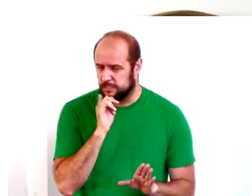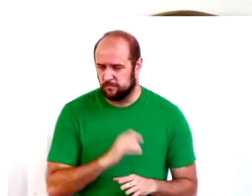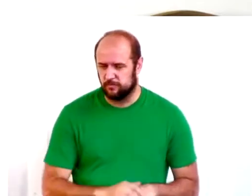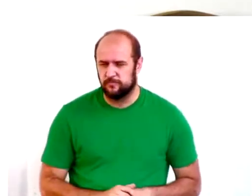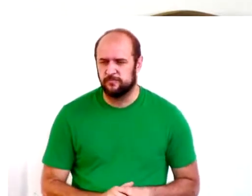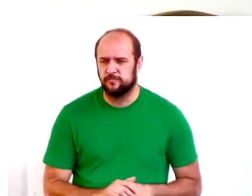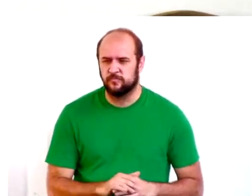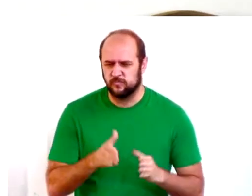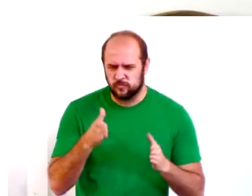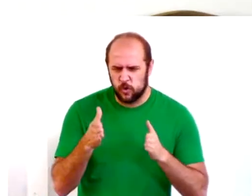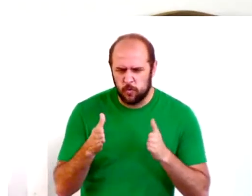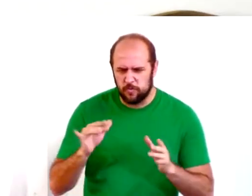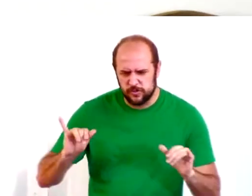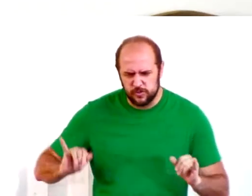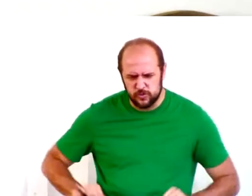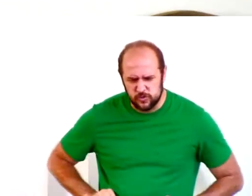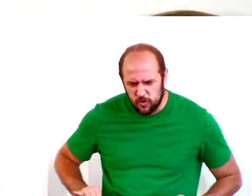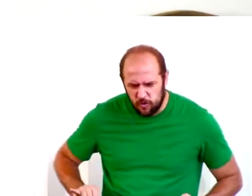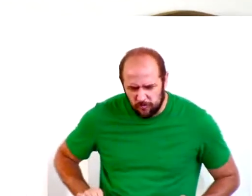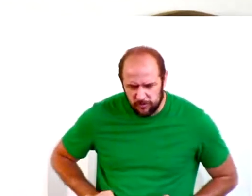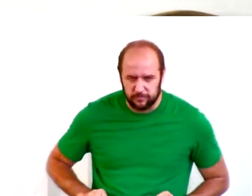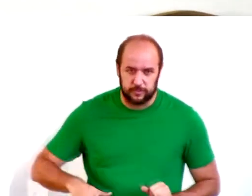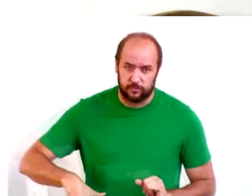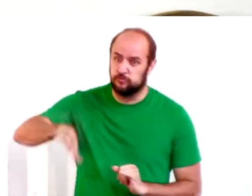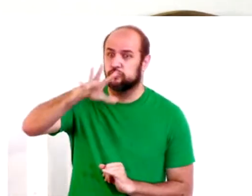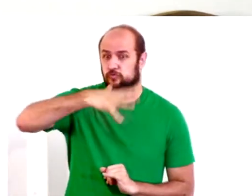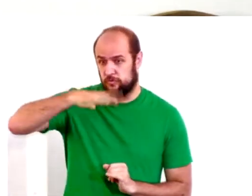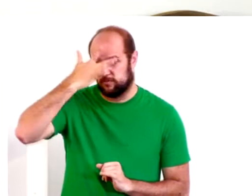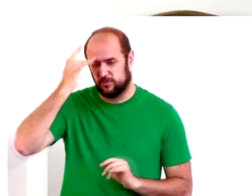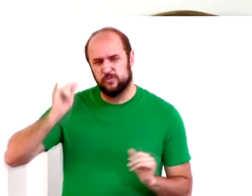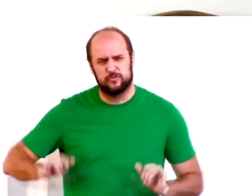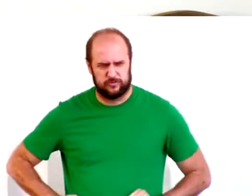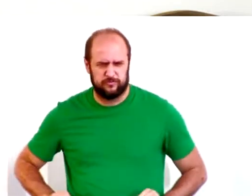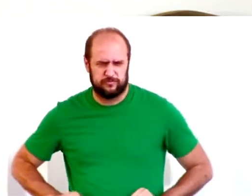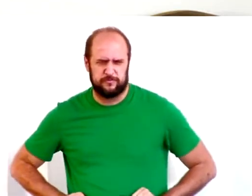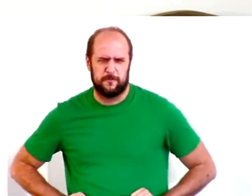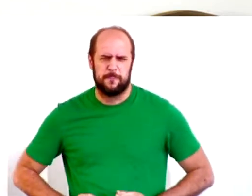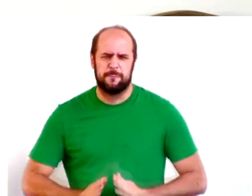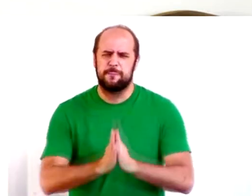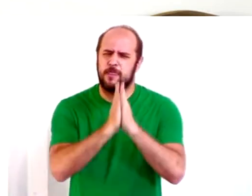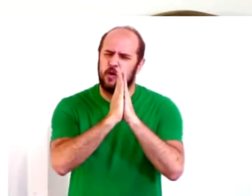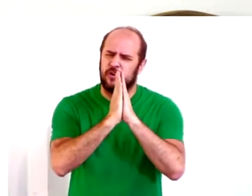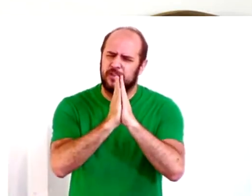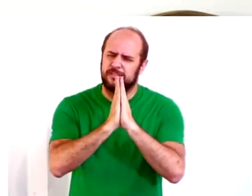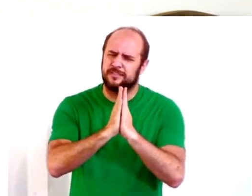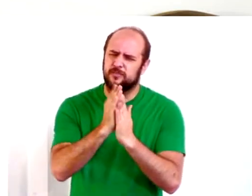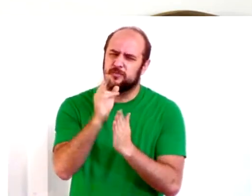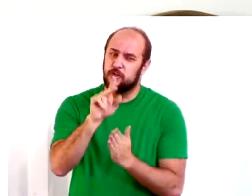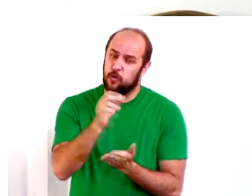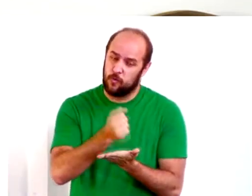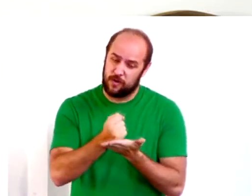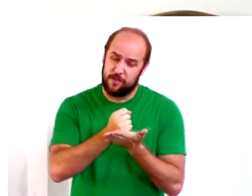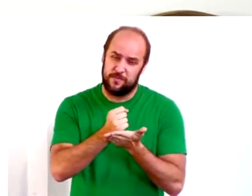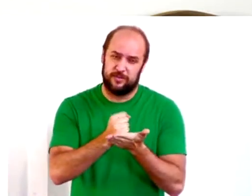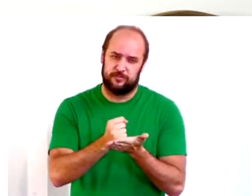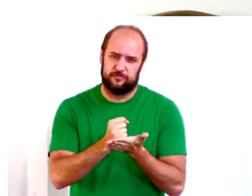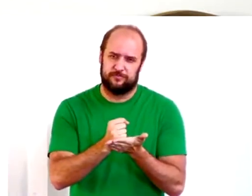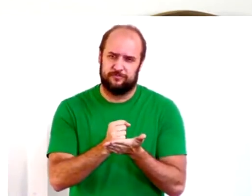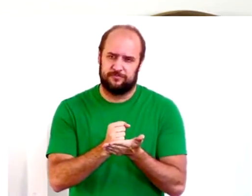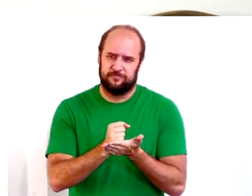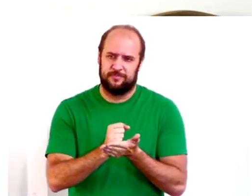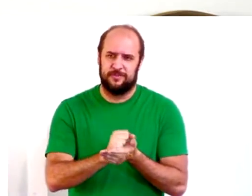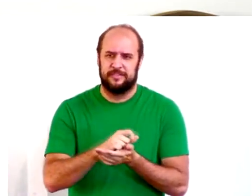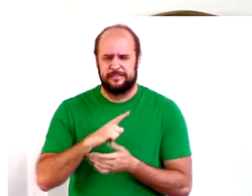que na hora do sofrimento, e todos sofrem, a oração é o primeiro remédio para o sofrimento. Na hora das doenças,